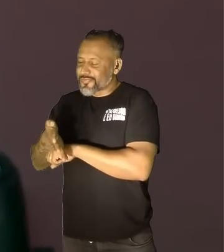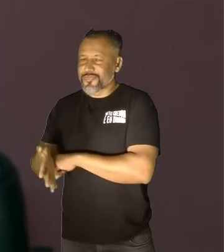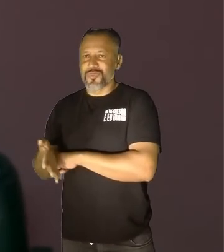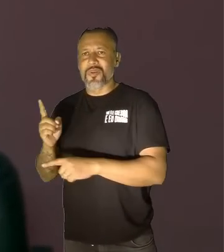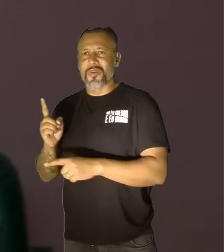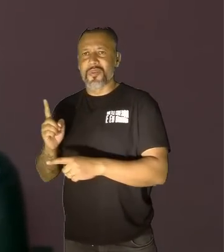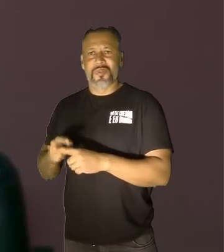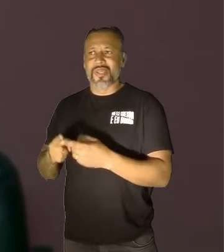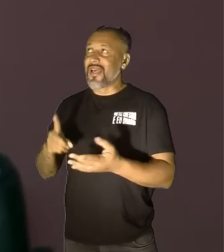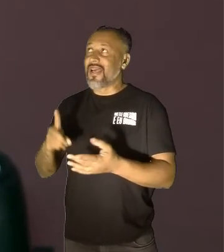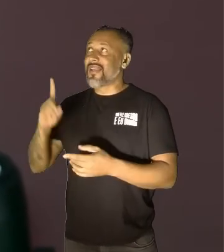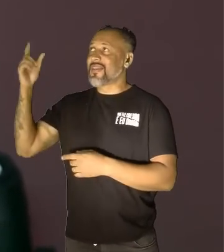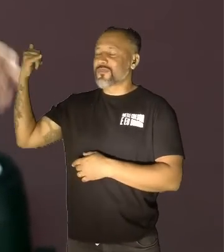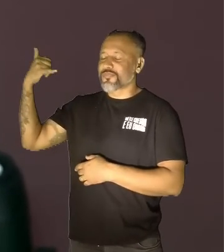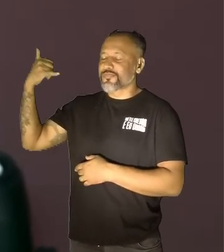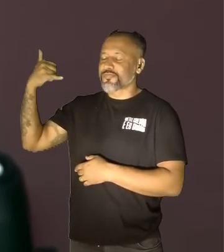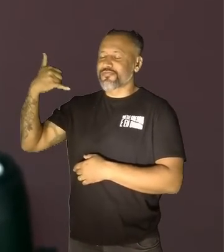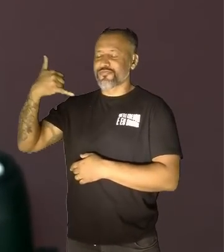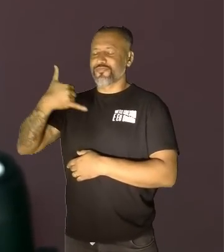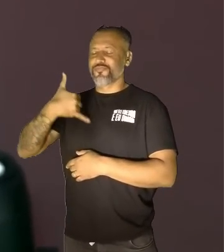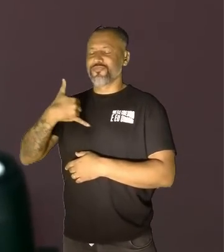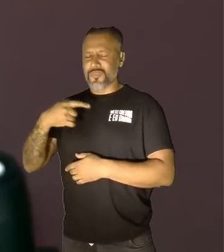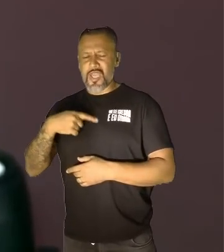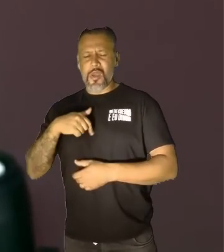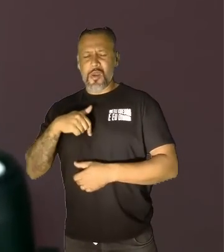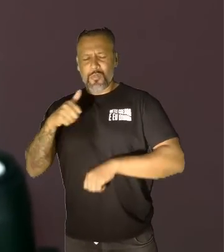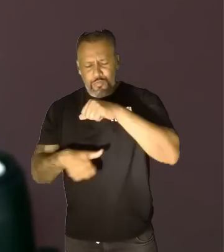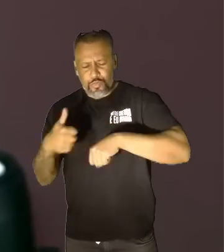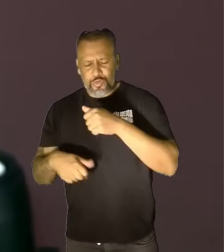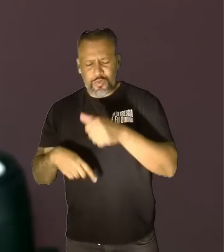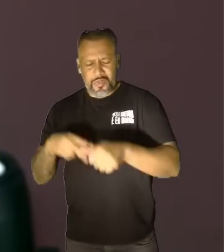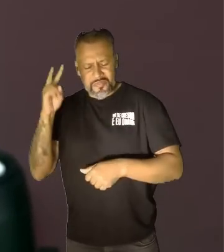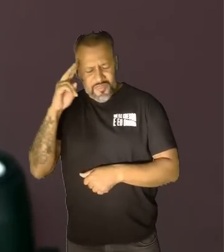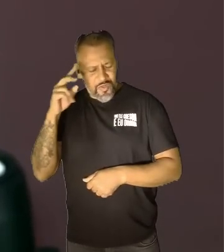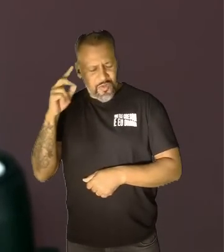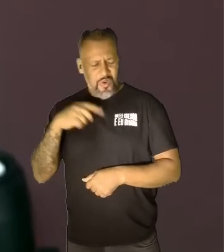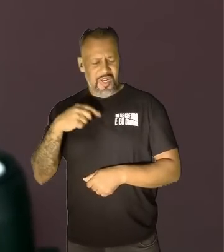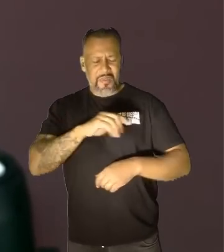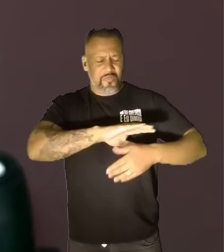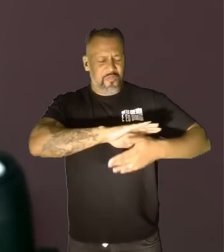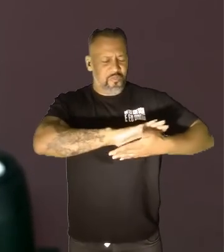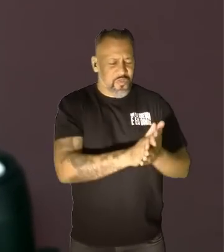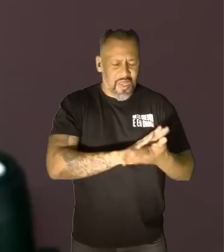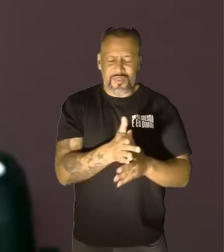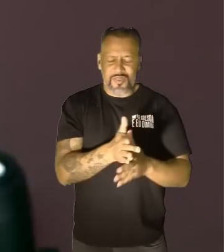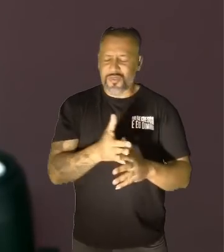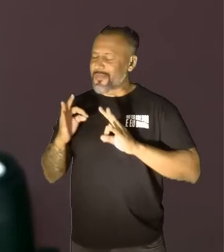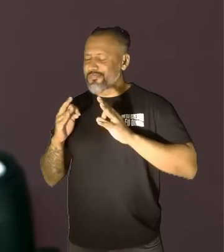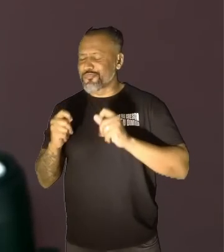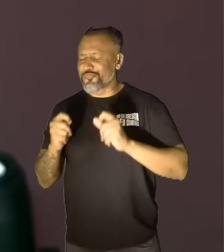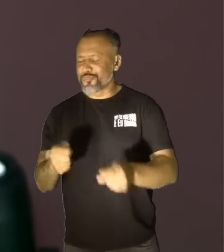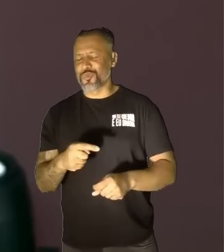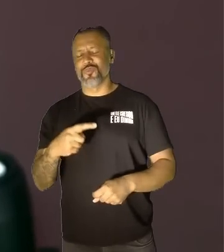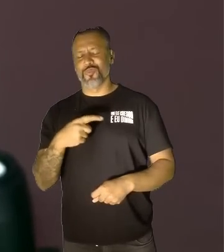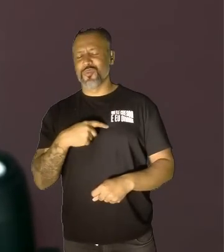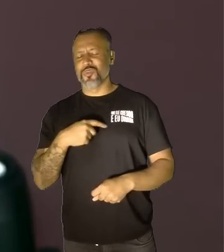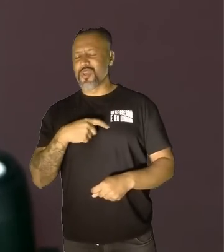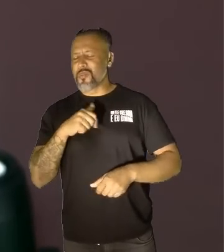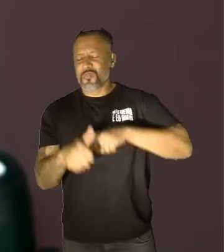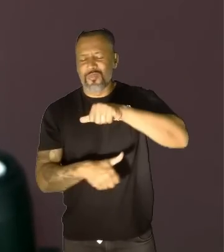informação. Deus está falando: eu vou mudar a história. Eu vou entrar com violência. Eu vou apagar esse legado